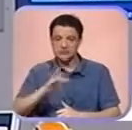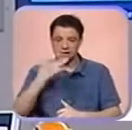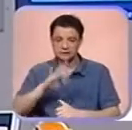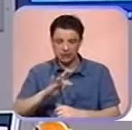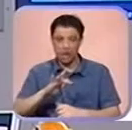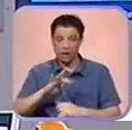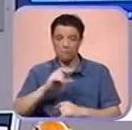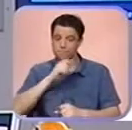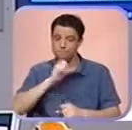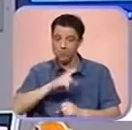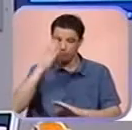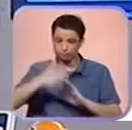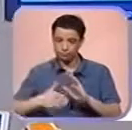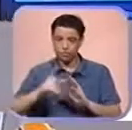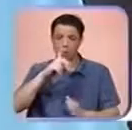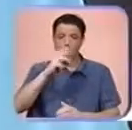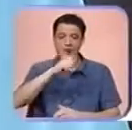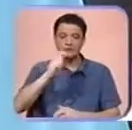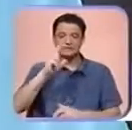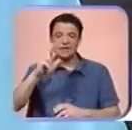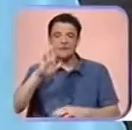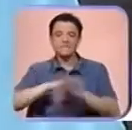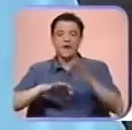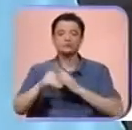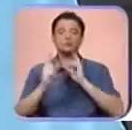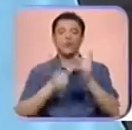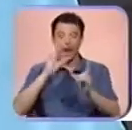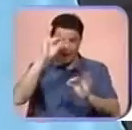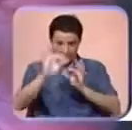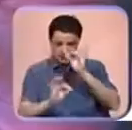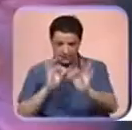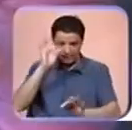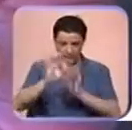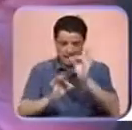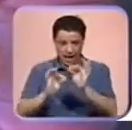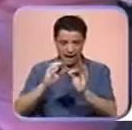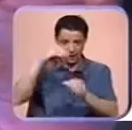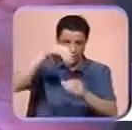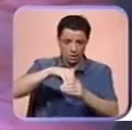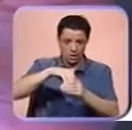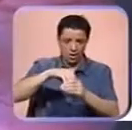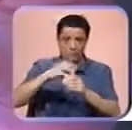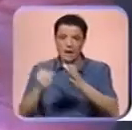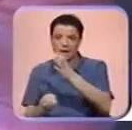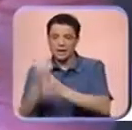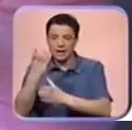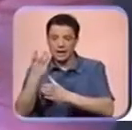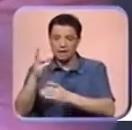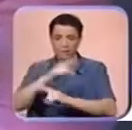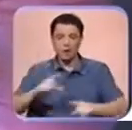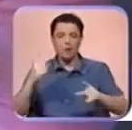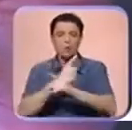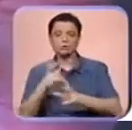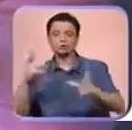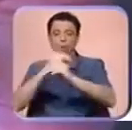e descolamentos de retina. O que é que o laser vai fazer, doutor? O que o laser vai fazer é tratar as lesões que já existem, não vai criar áreas de retina nova,